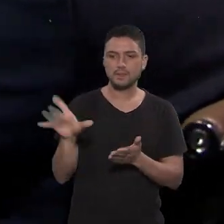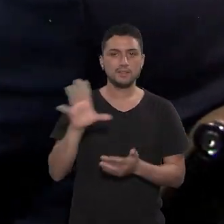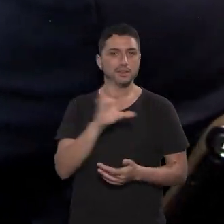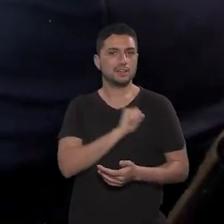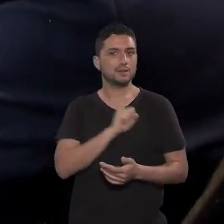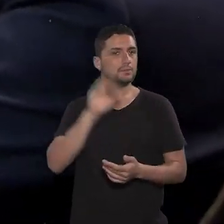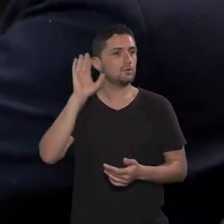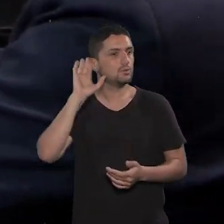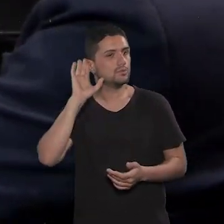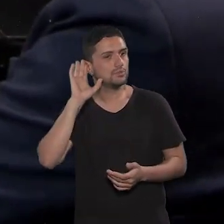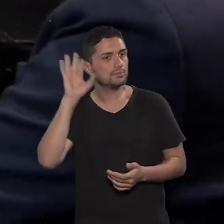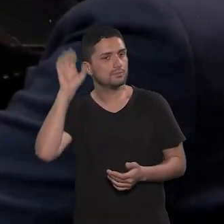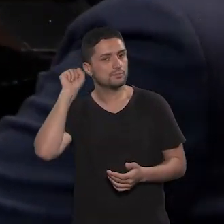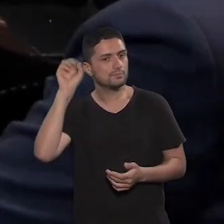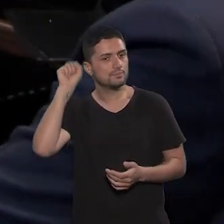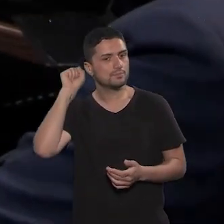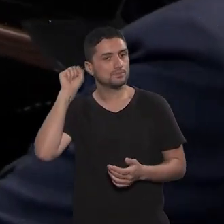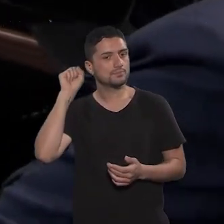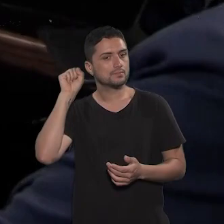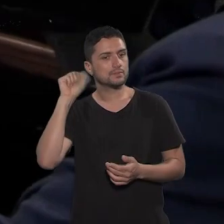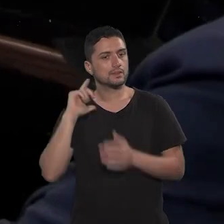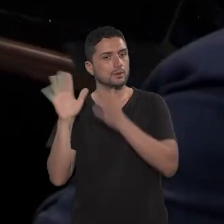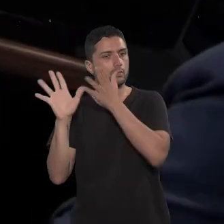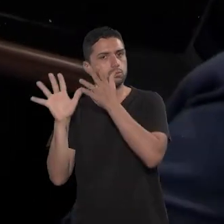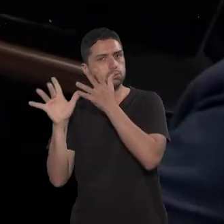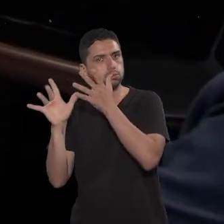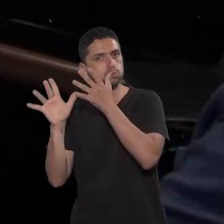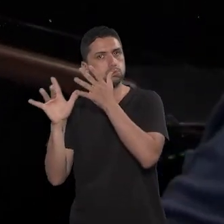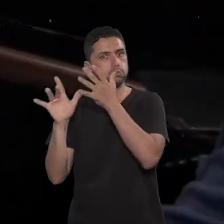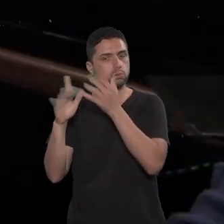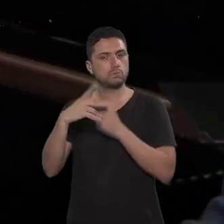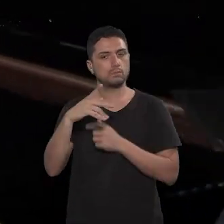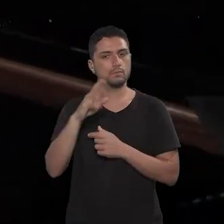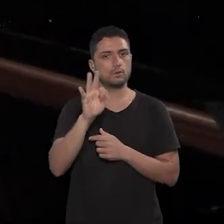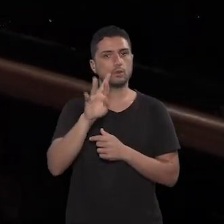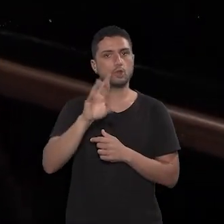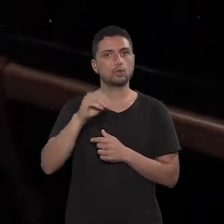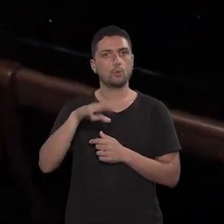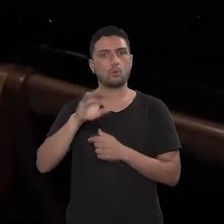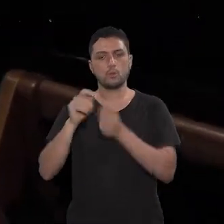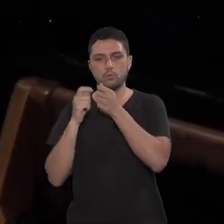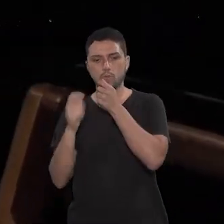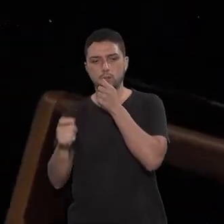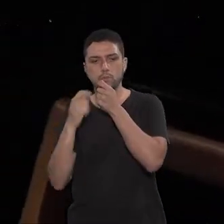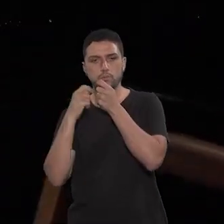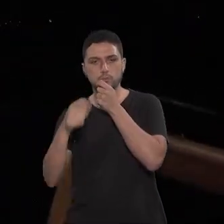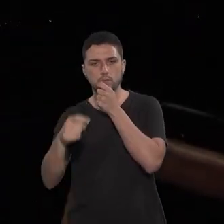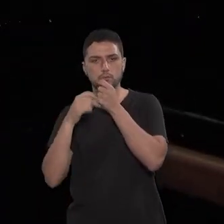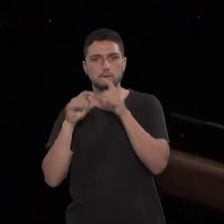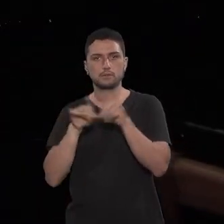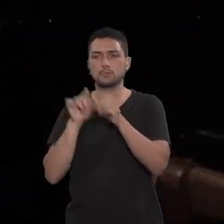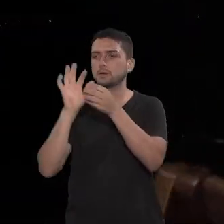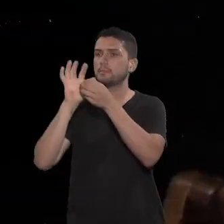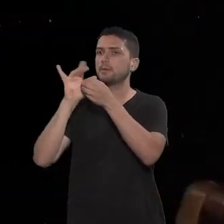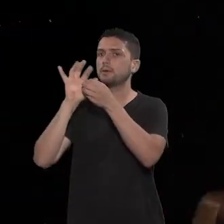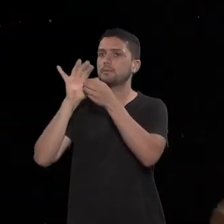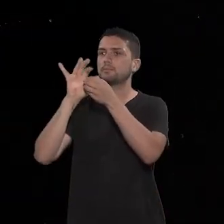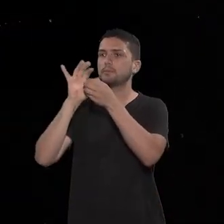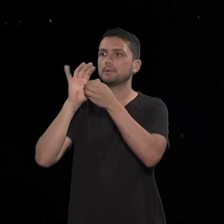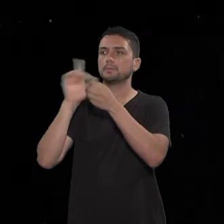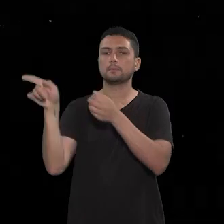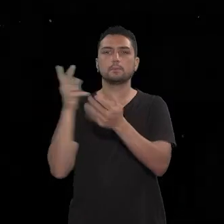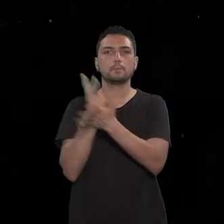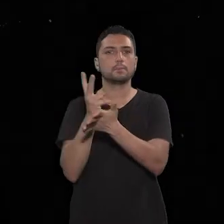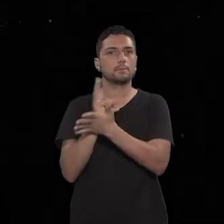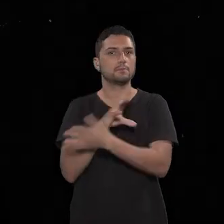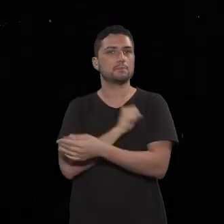Quando ele vai a samba, assim, ele adora ouvir os instrumentos de sopro, um trombone, um trompete. Então ainda tem lá as